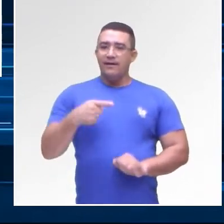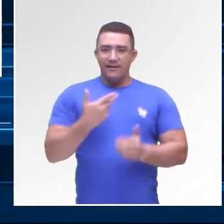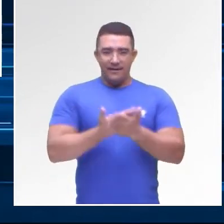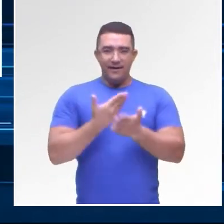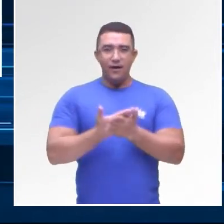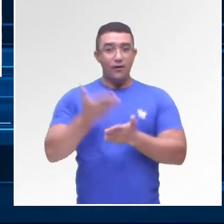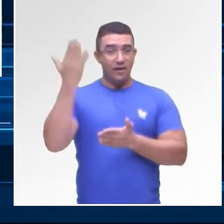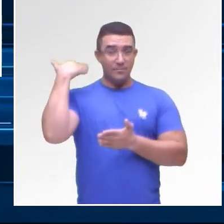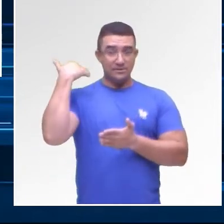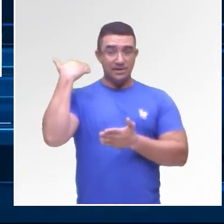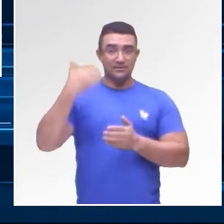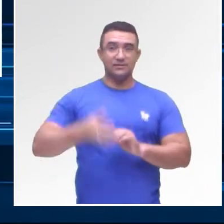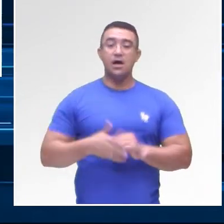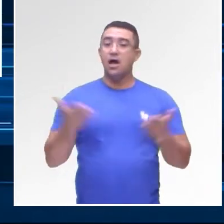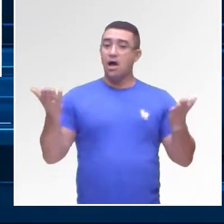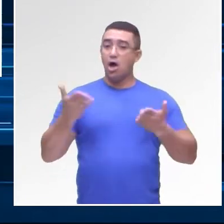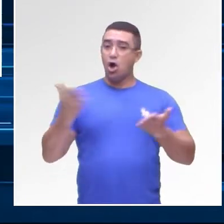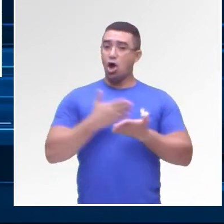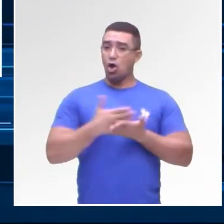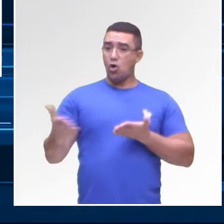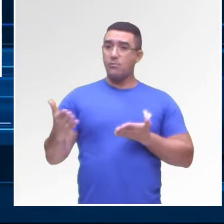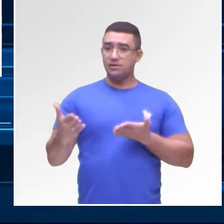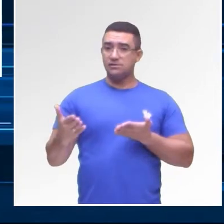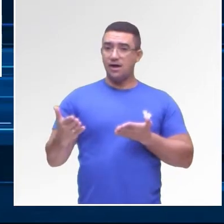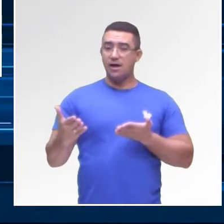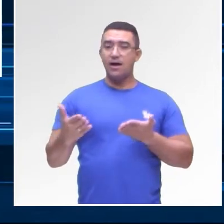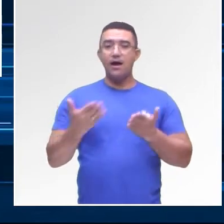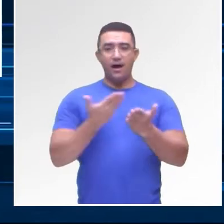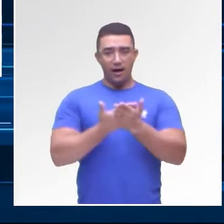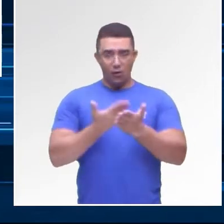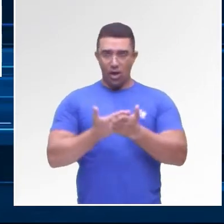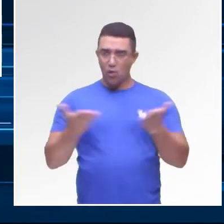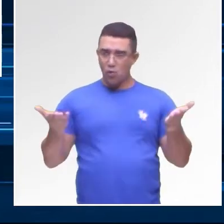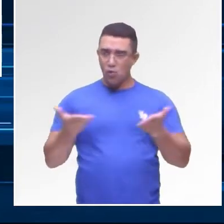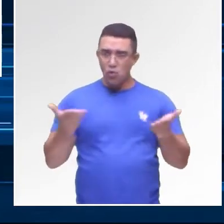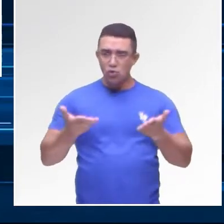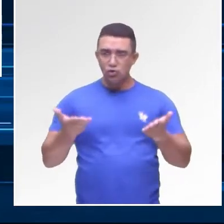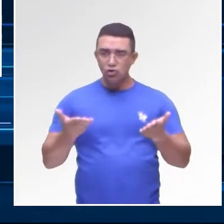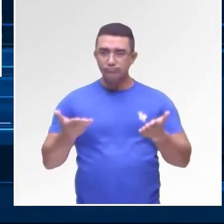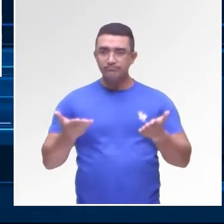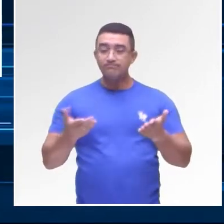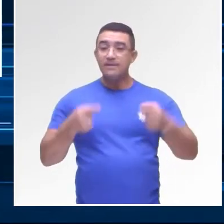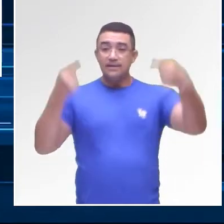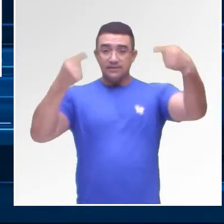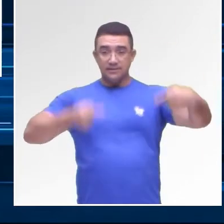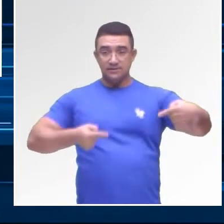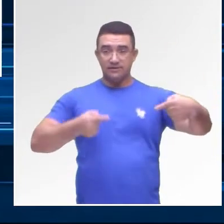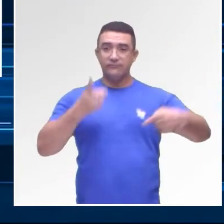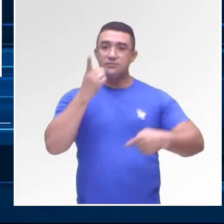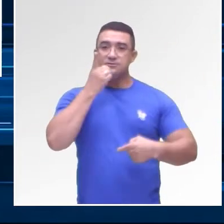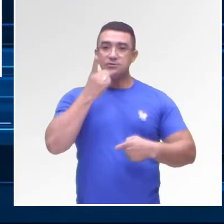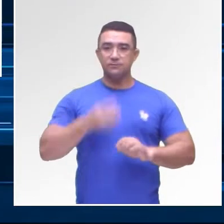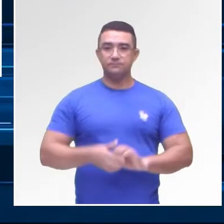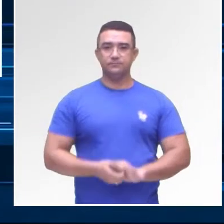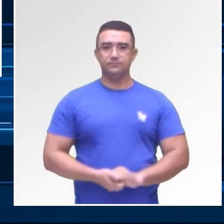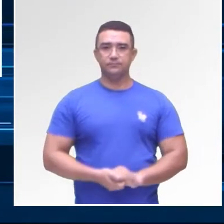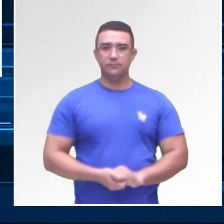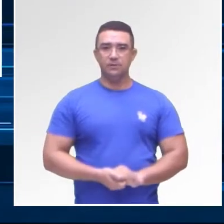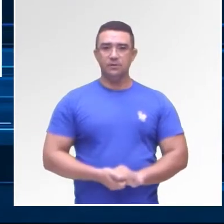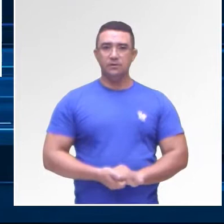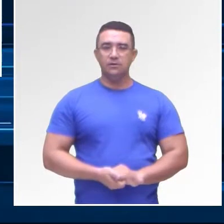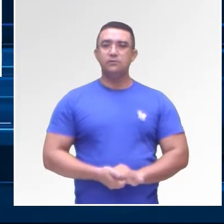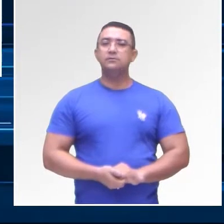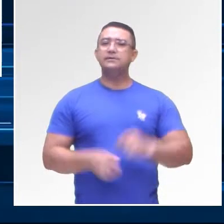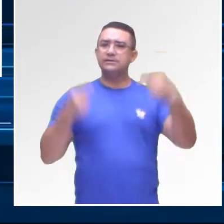aula anterior e agora nós vamos começar a aula de hoje pelo nosso desafio do dia. Então, no desafio do